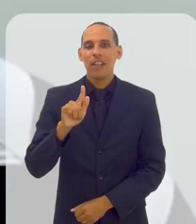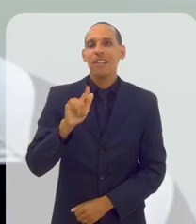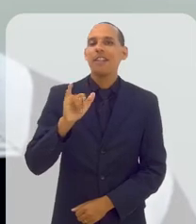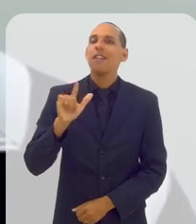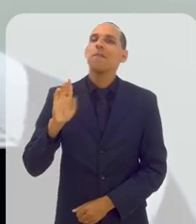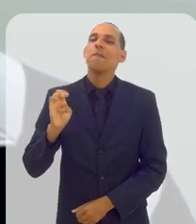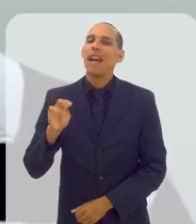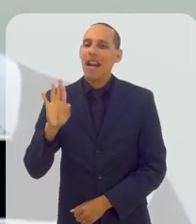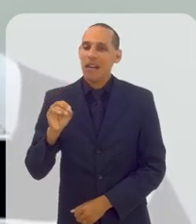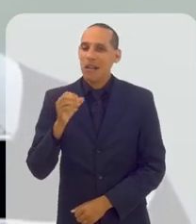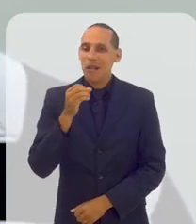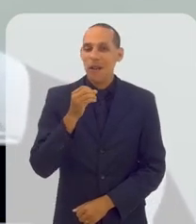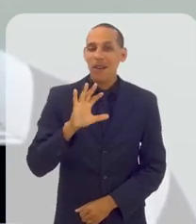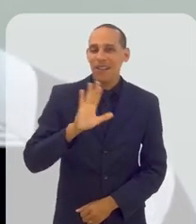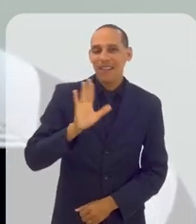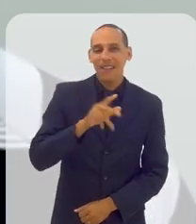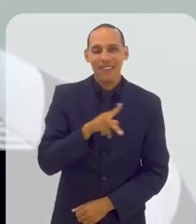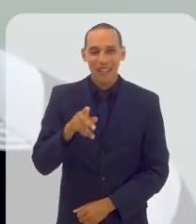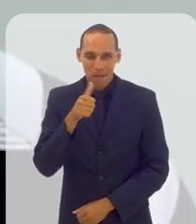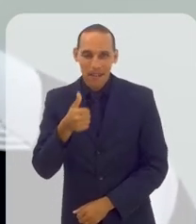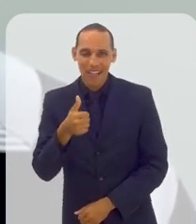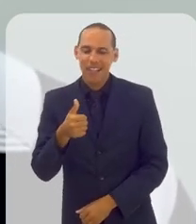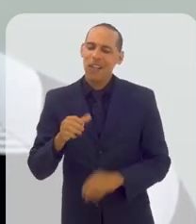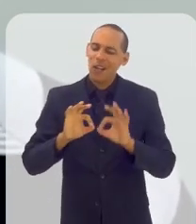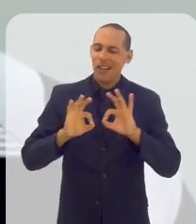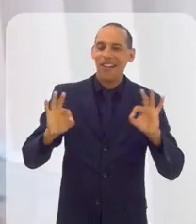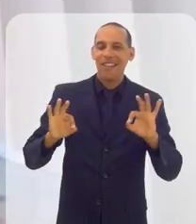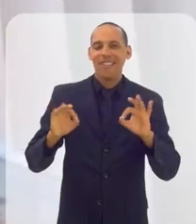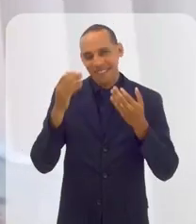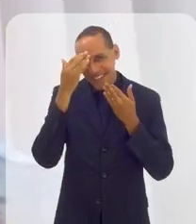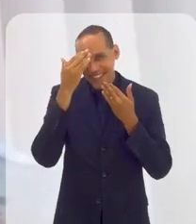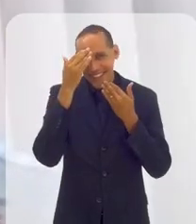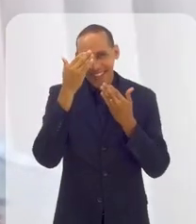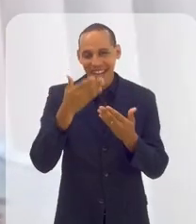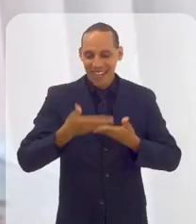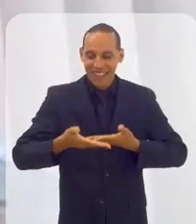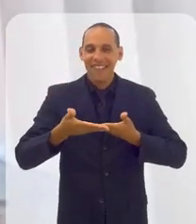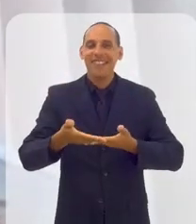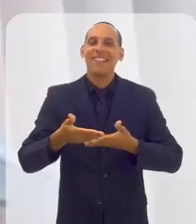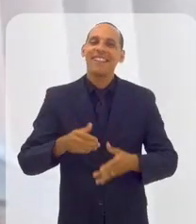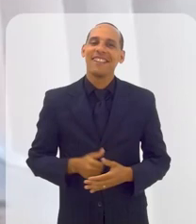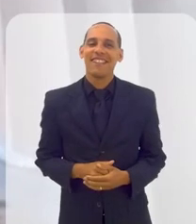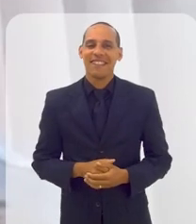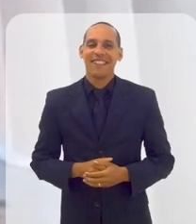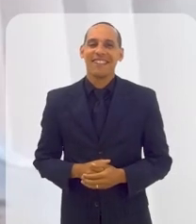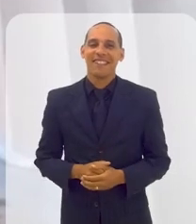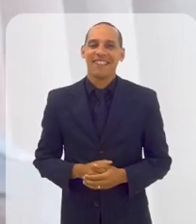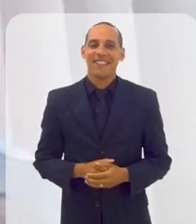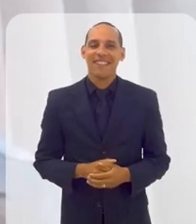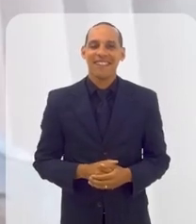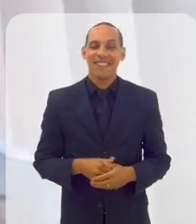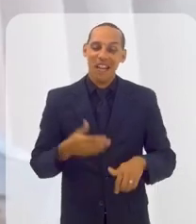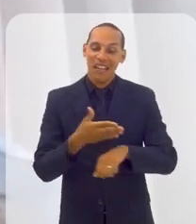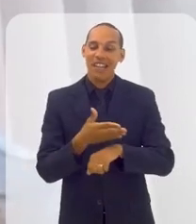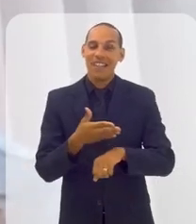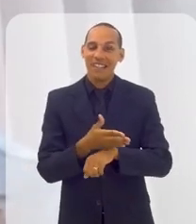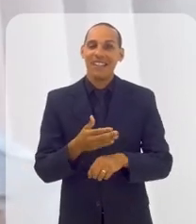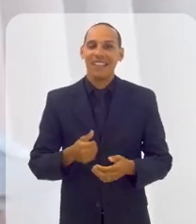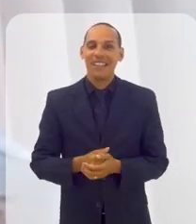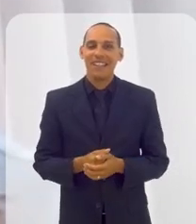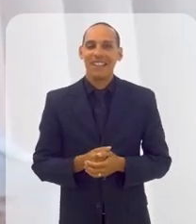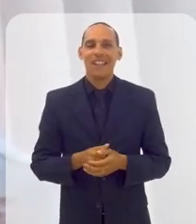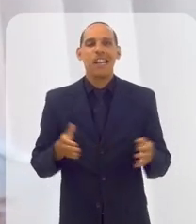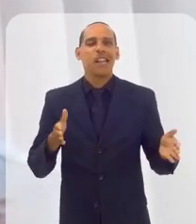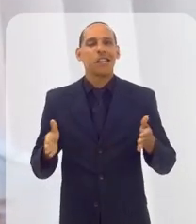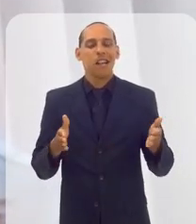Gilberto Palmares. Olá, presidente, tudo bem? Tudo ótimo. Agradeço aqui o convite para participar aí